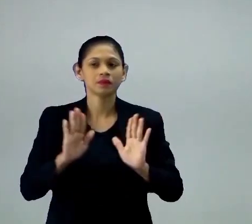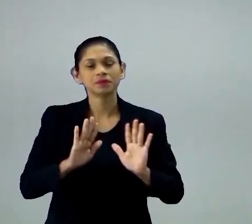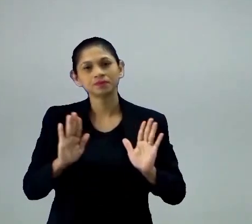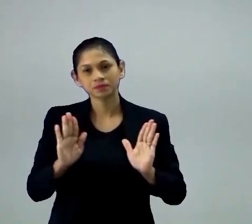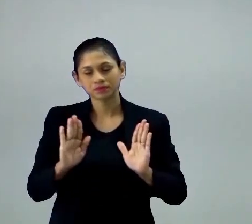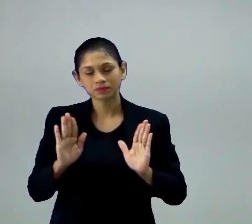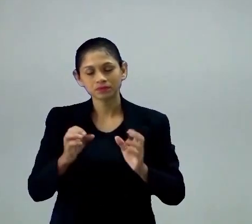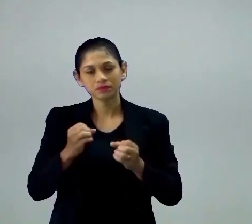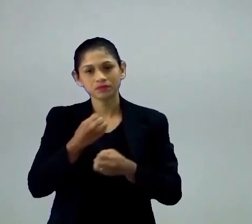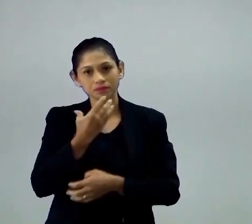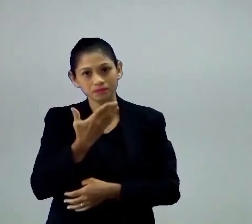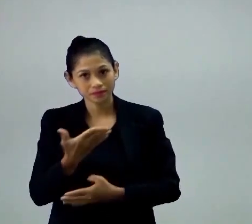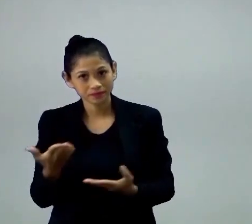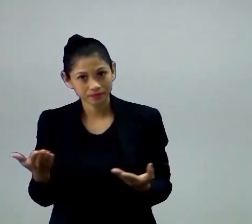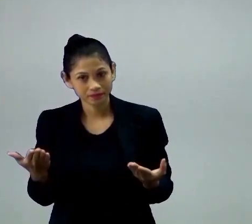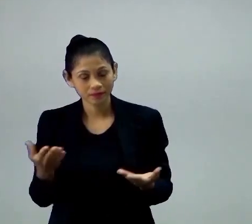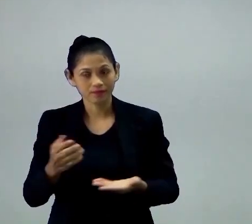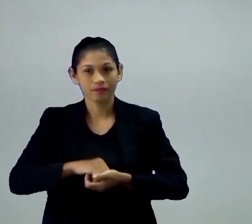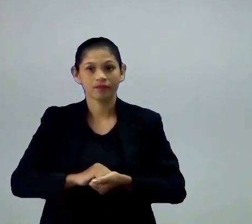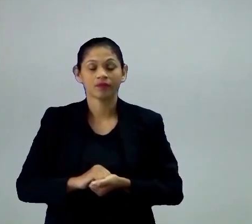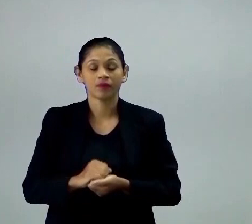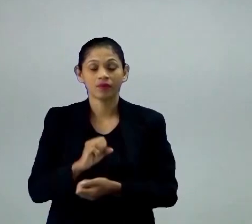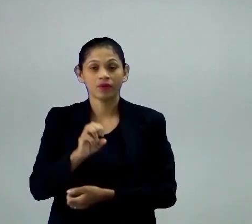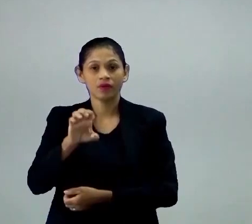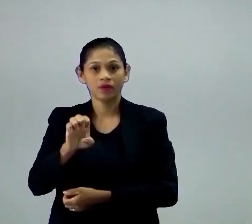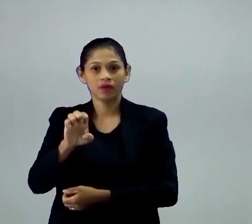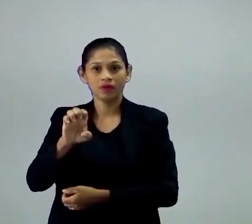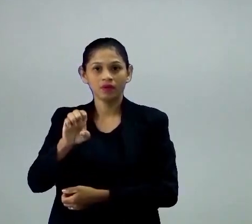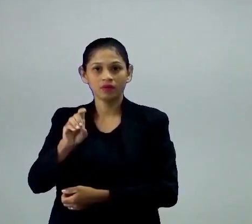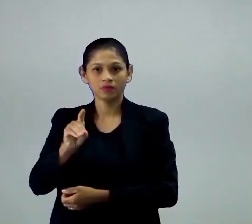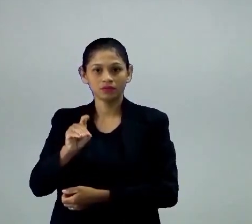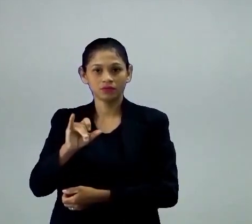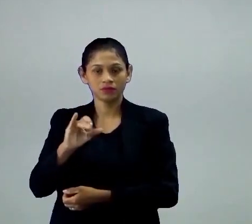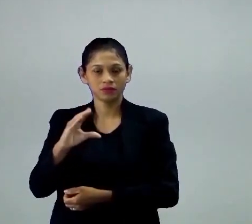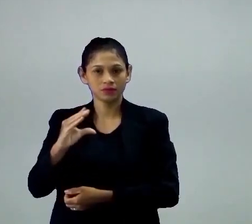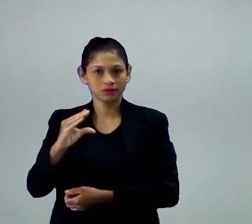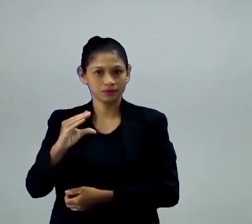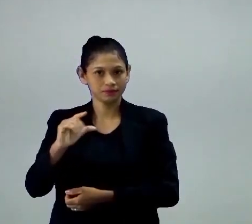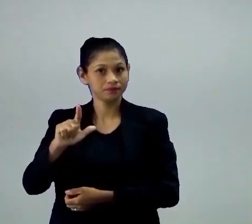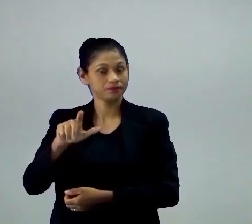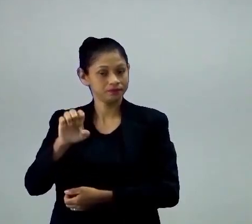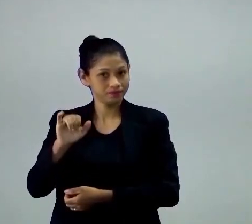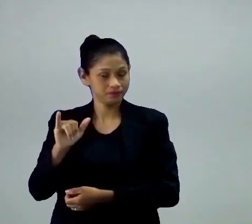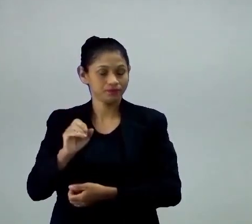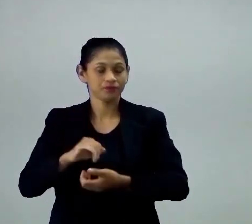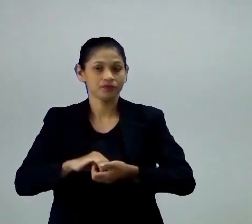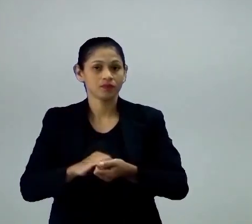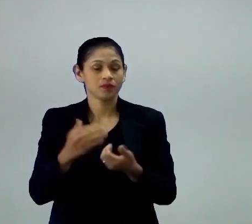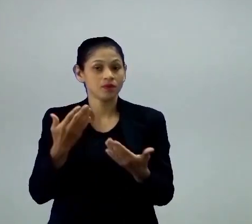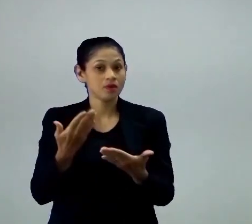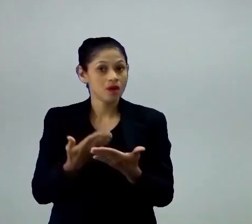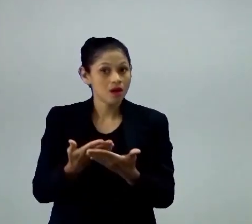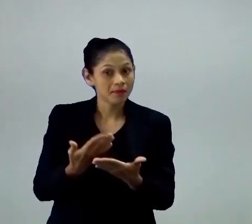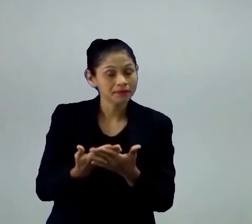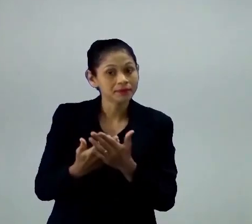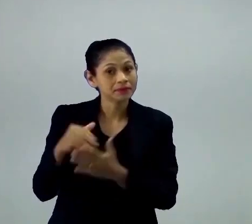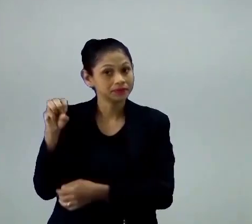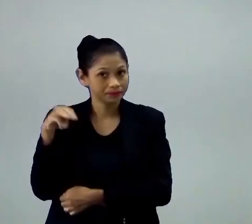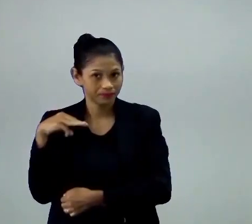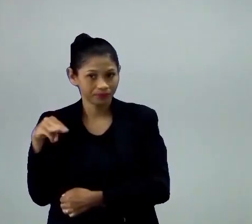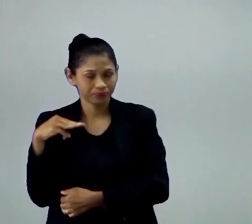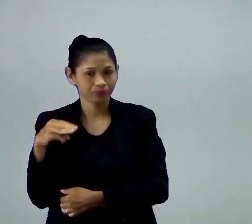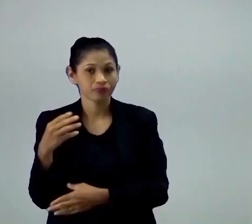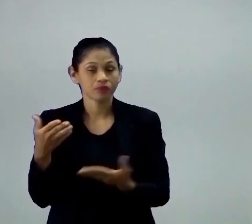Olá, queridos, tudo bem? Meu nome é Edicleia, sou professora de matemática e hoje vamos para mais uma aula. Hoje nós